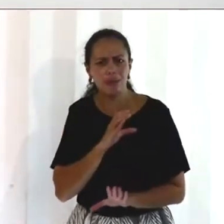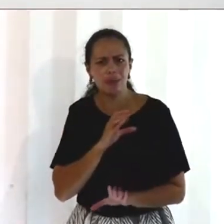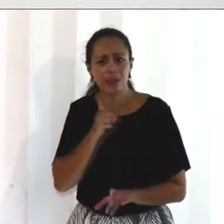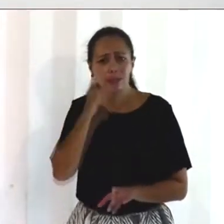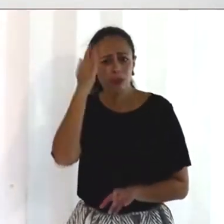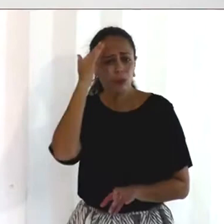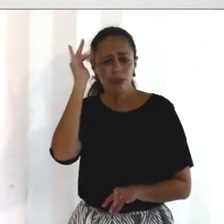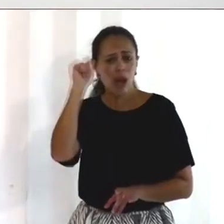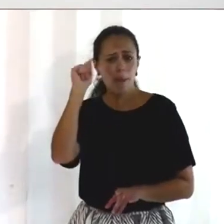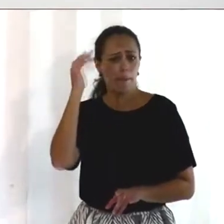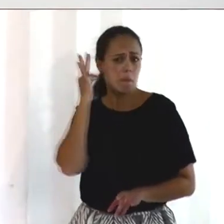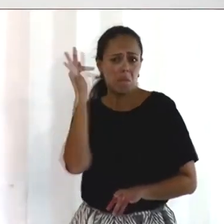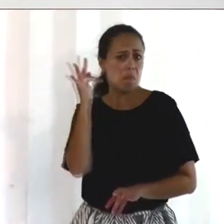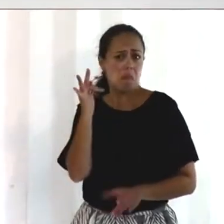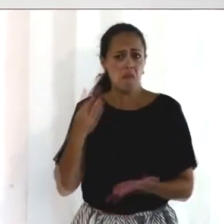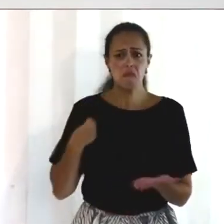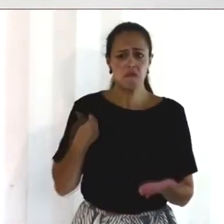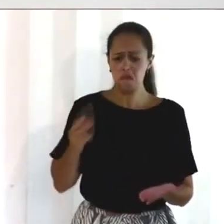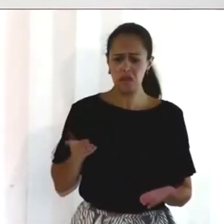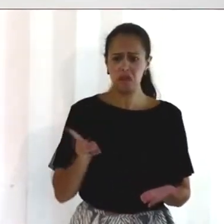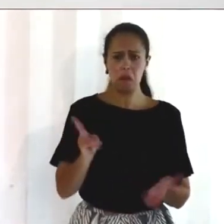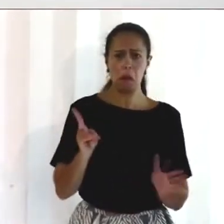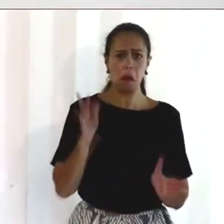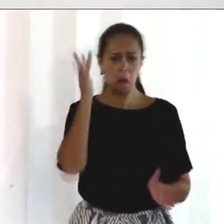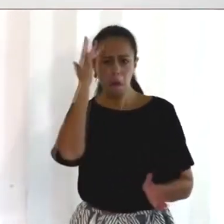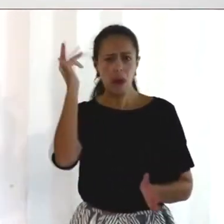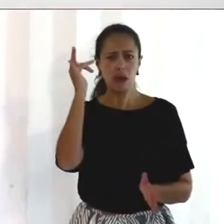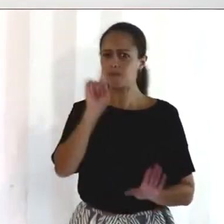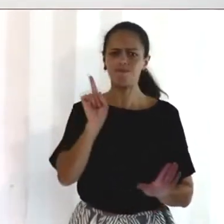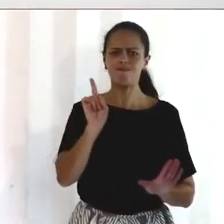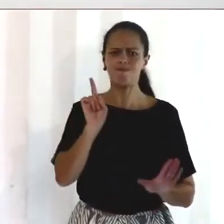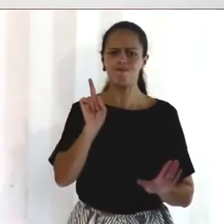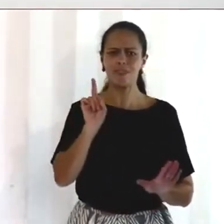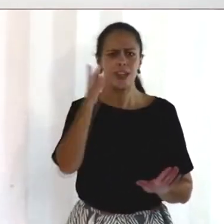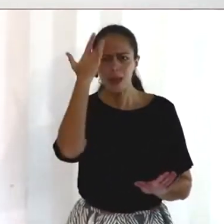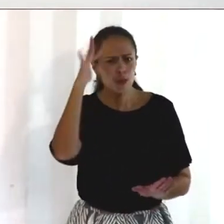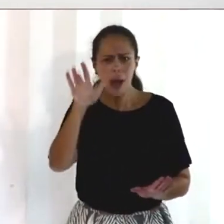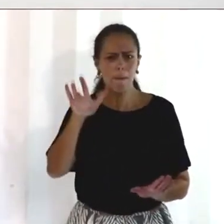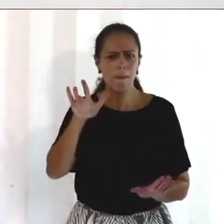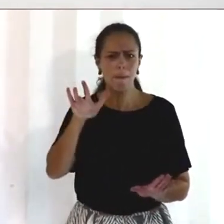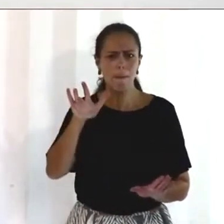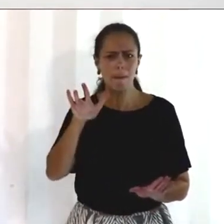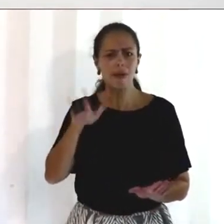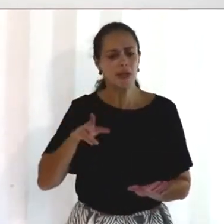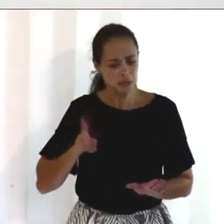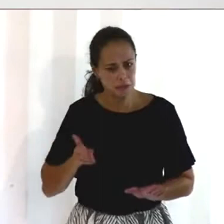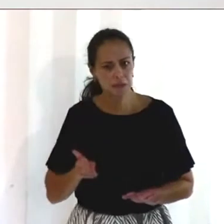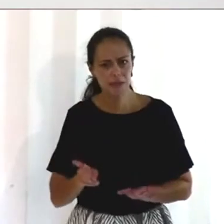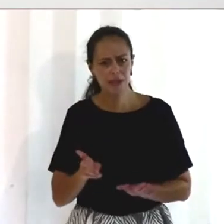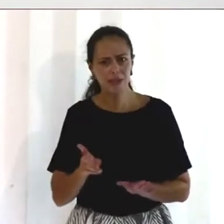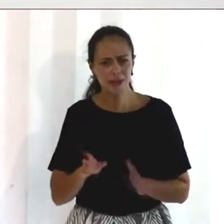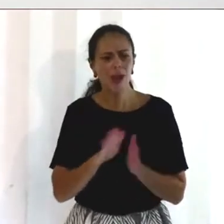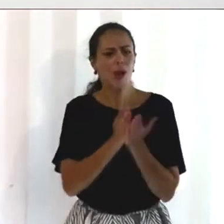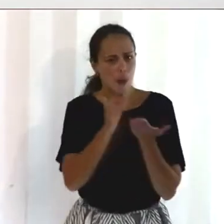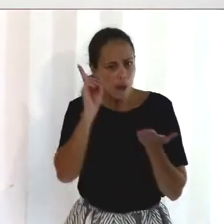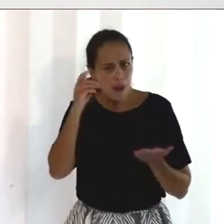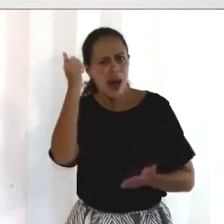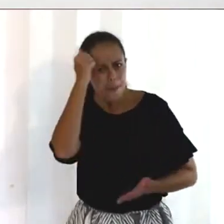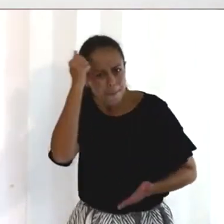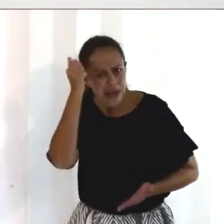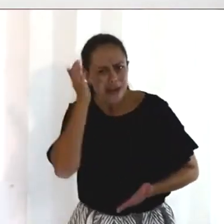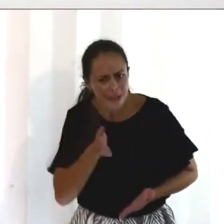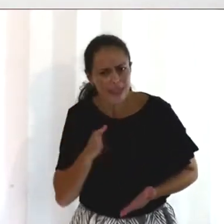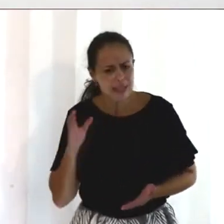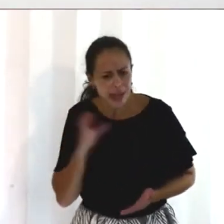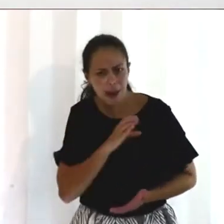Isso é praticar a palavra. E uma quarta ideia que eu coloco